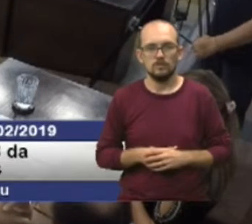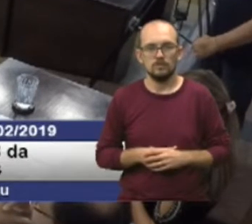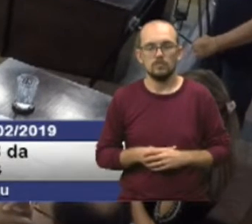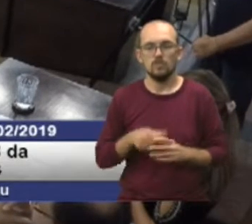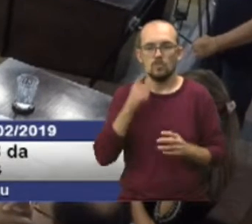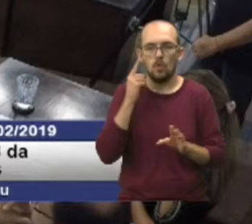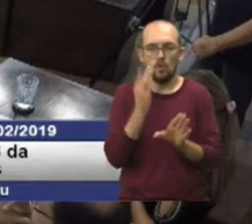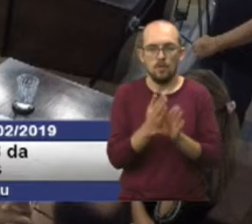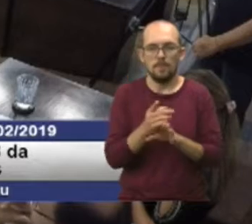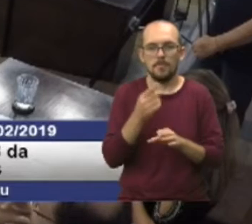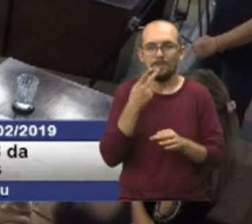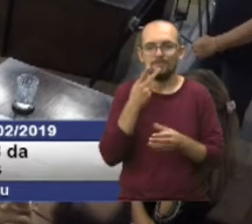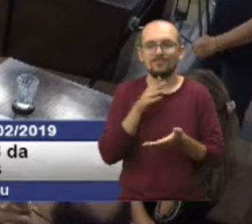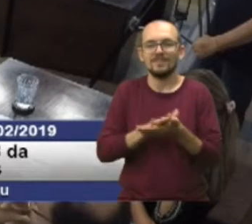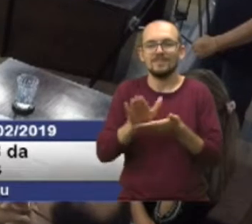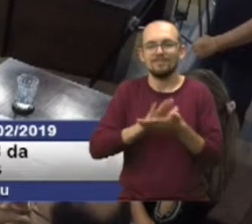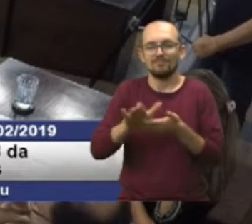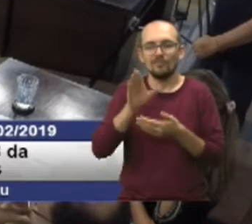Despesa com pessoal.